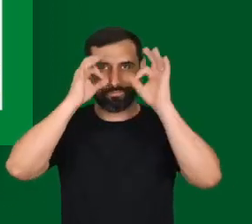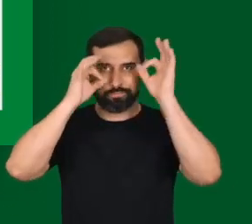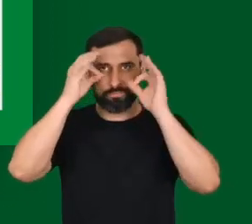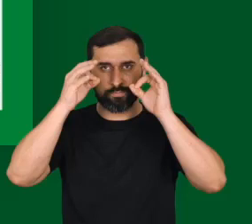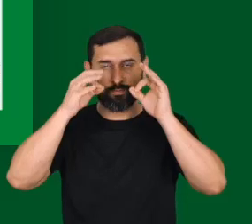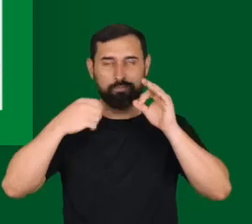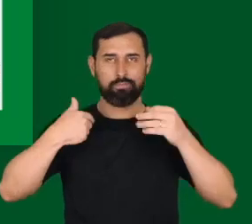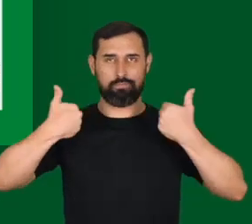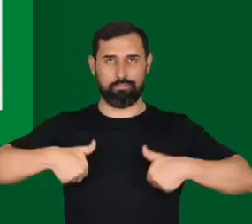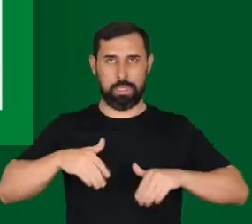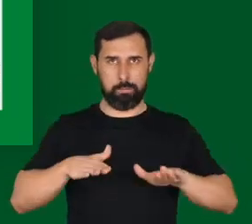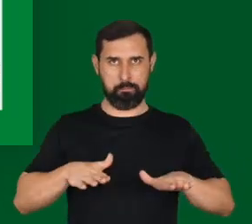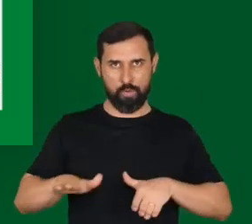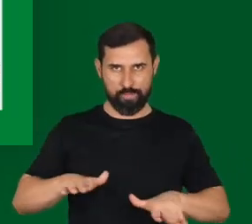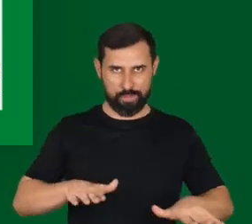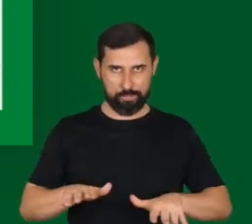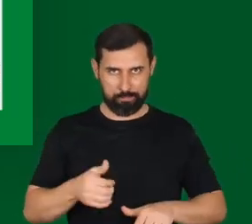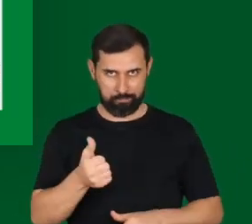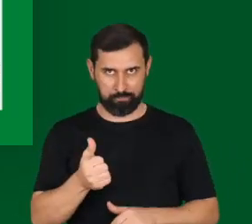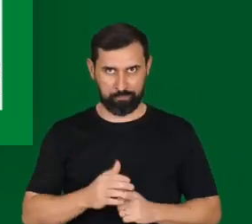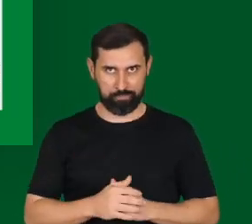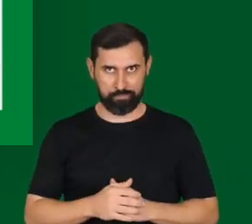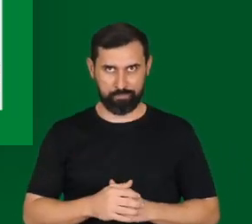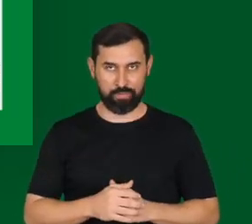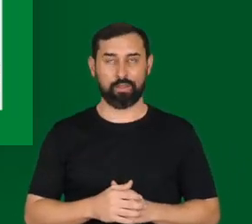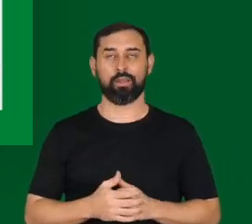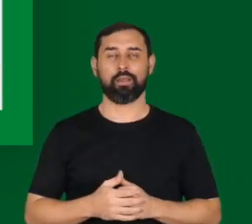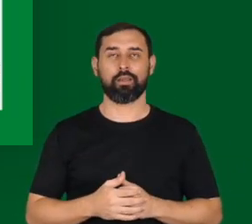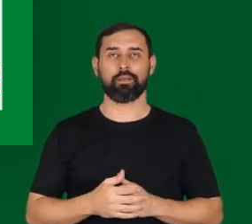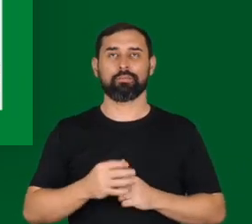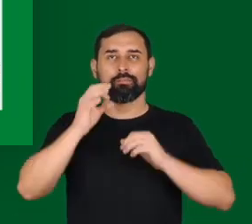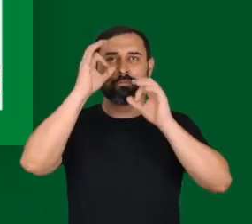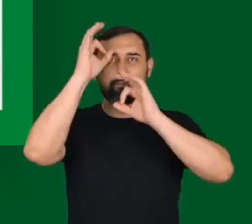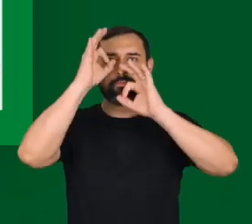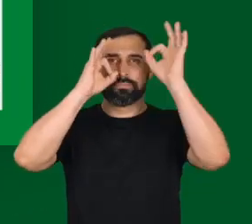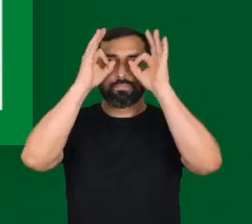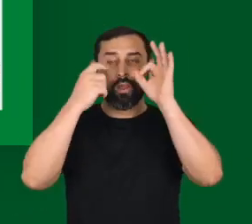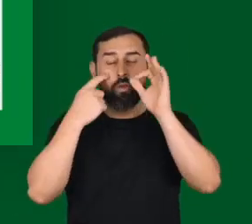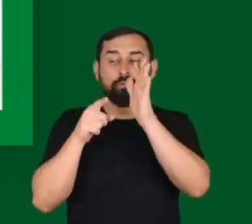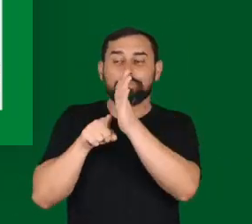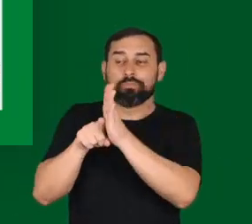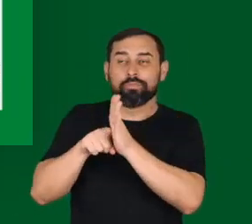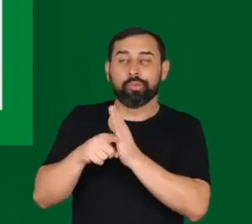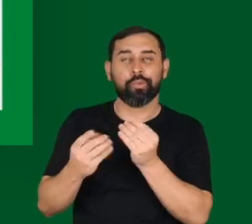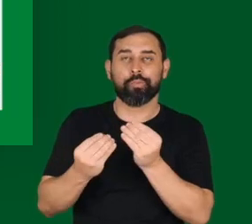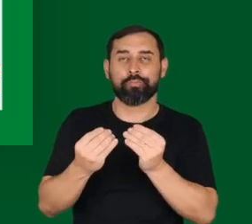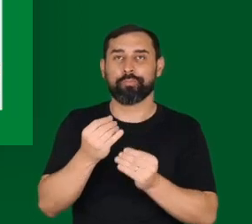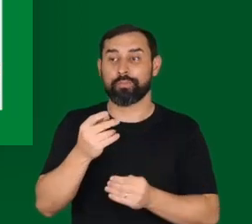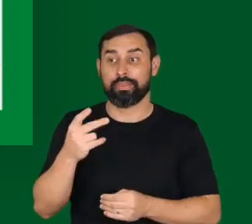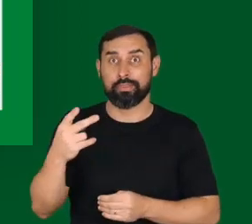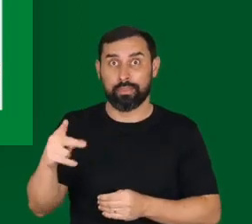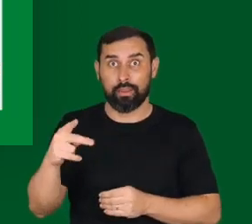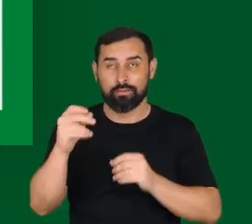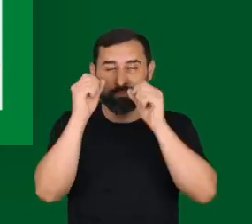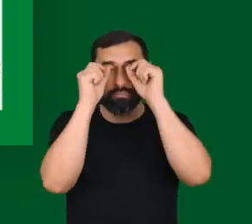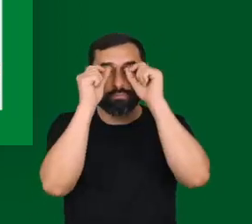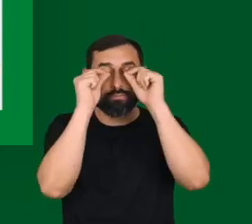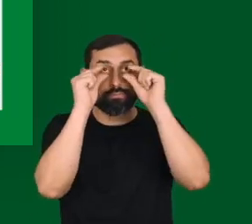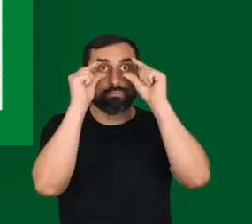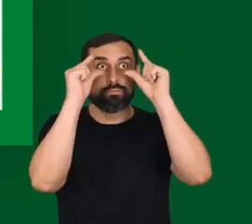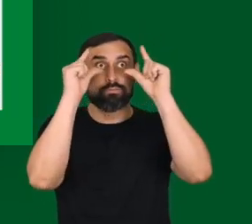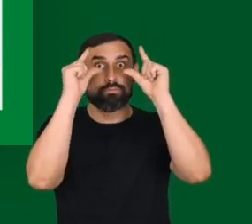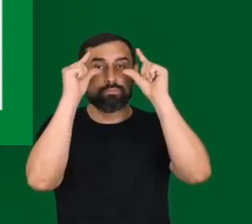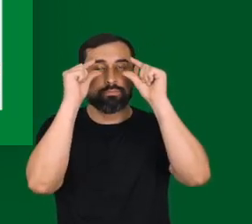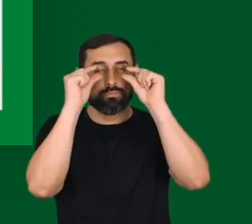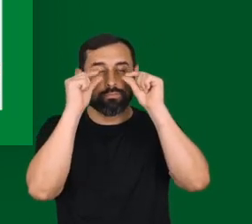falar um pouquinho da alteração da resposta verbal. Então, na resposta ocular, a gente tem, se o paciente abre o olho